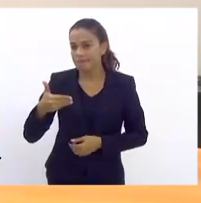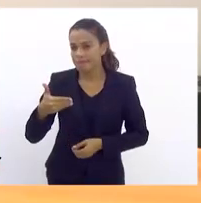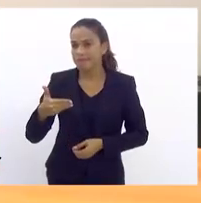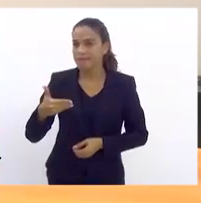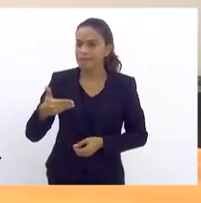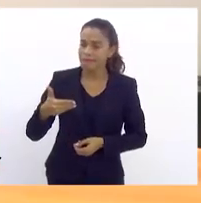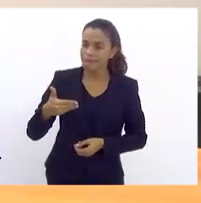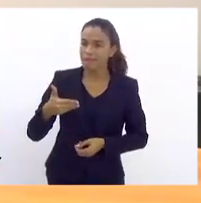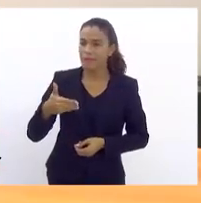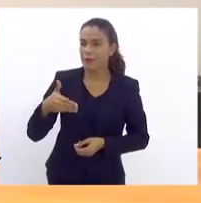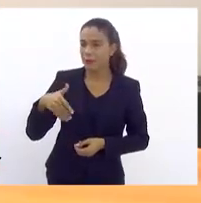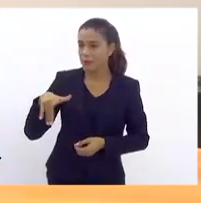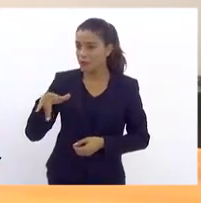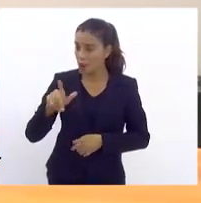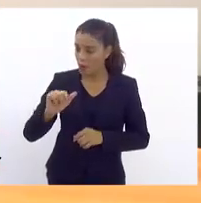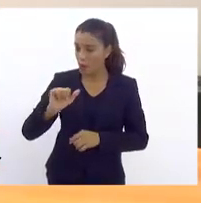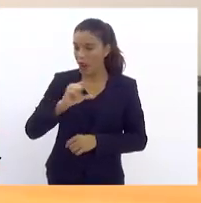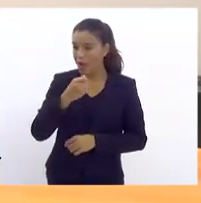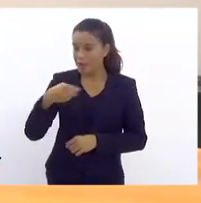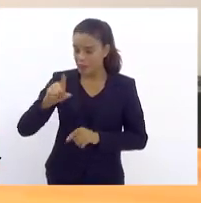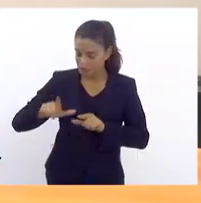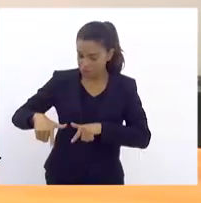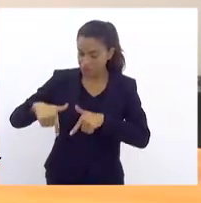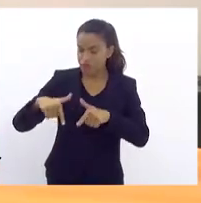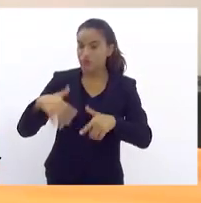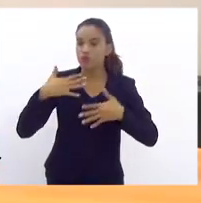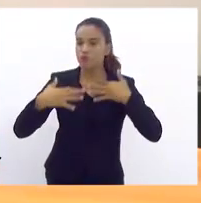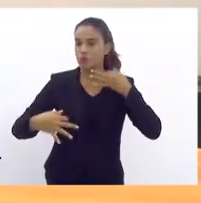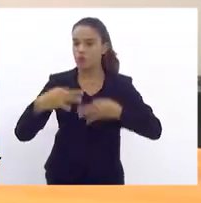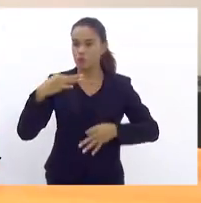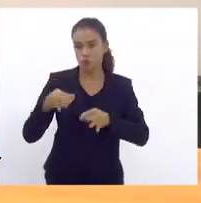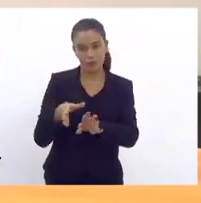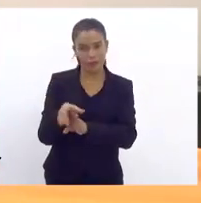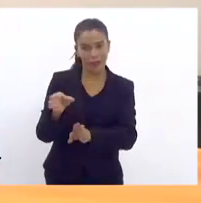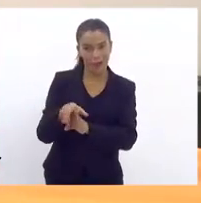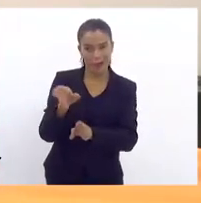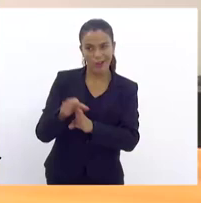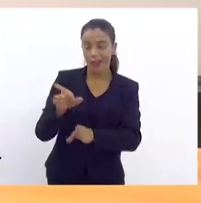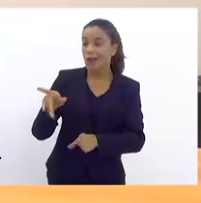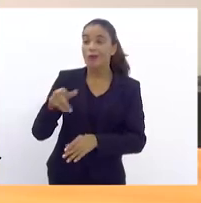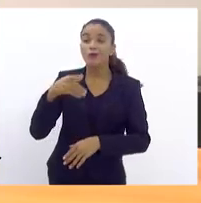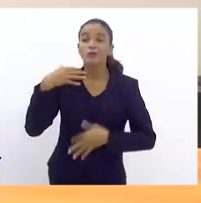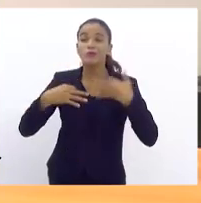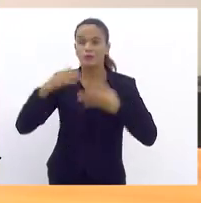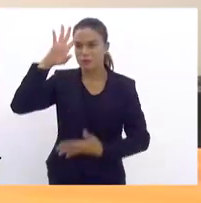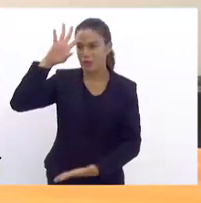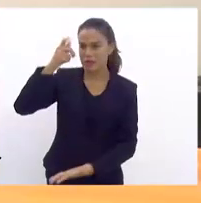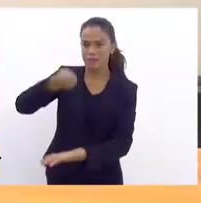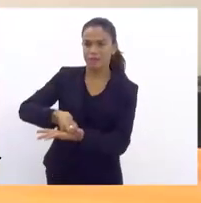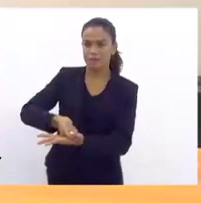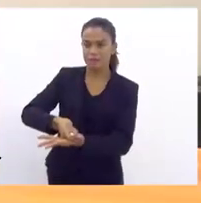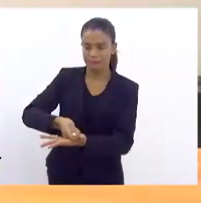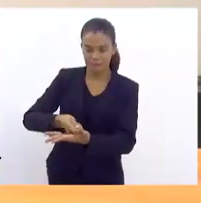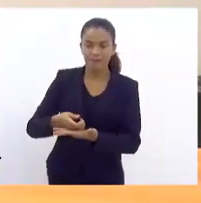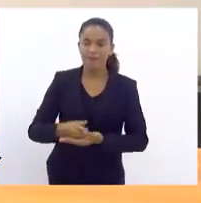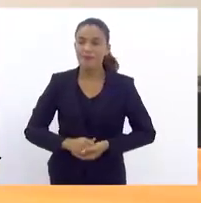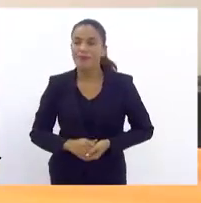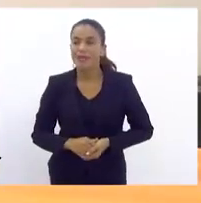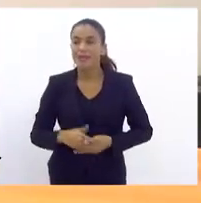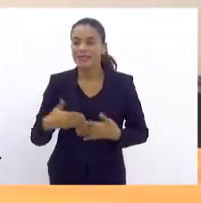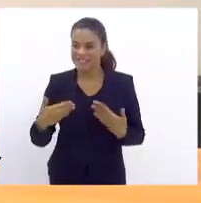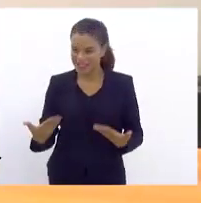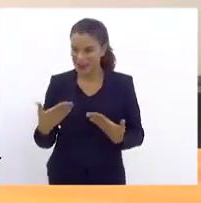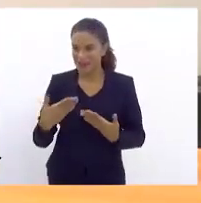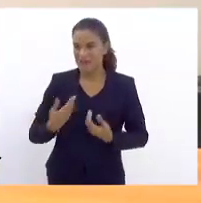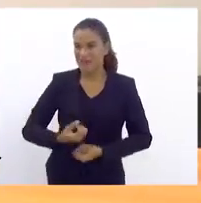no caso como foi uma ação né o juiz não dá conselho o juiz determina né juiz julga então eu vou